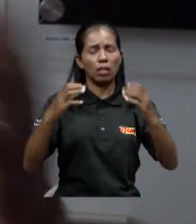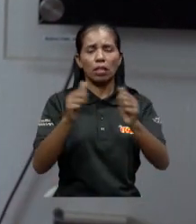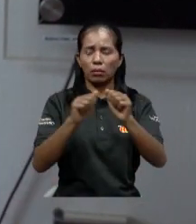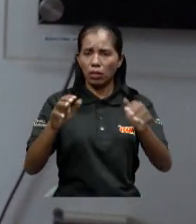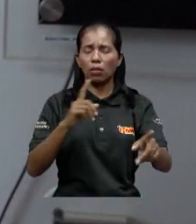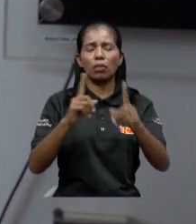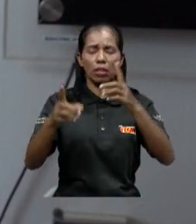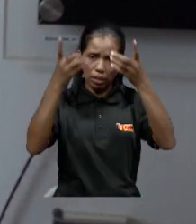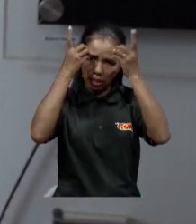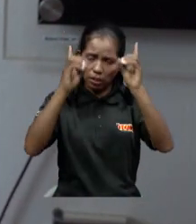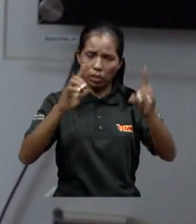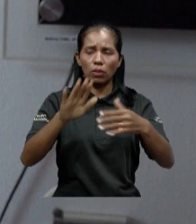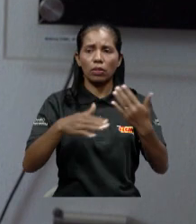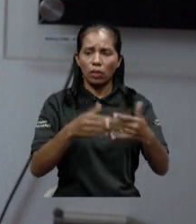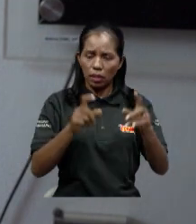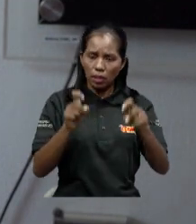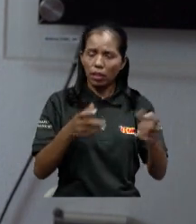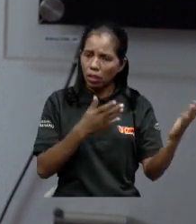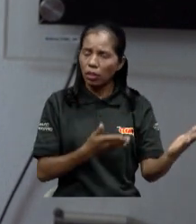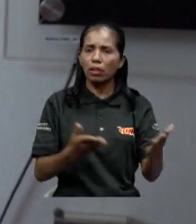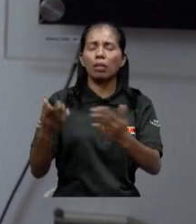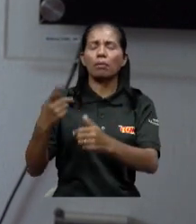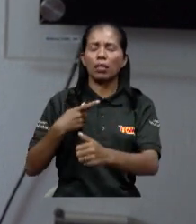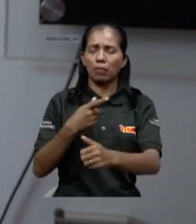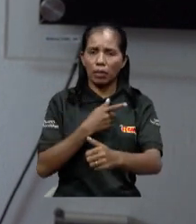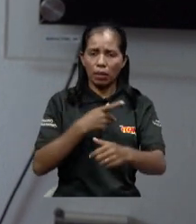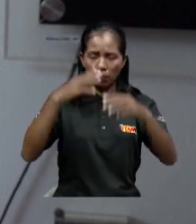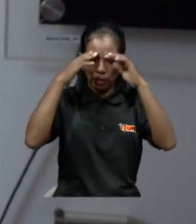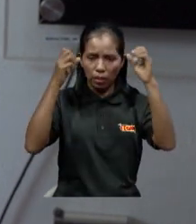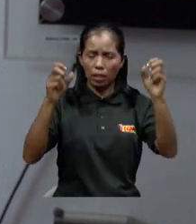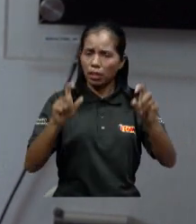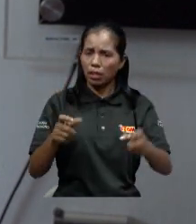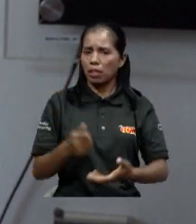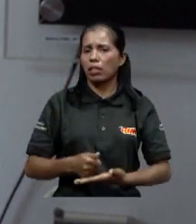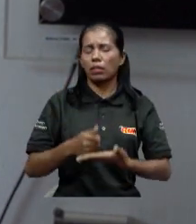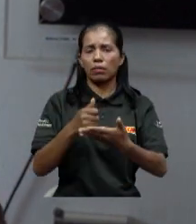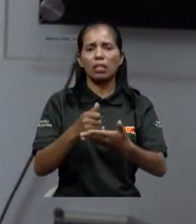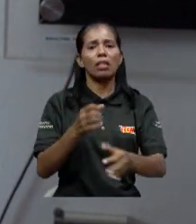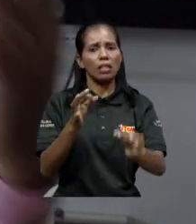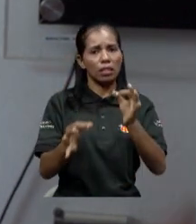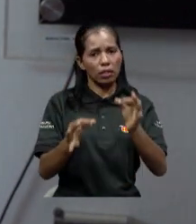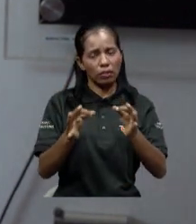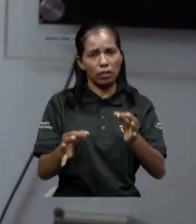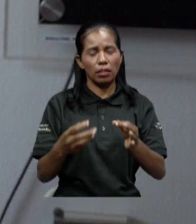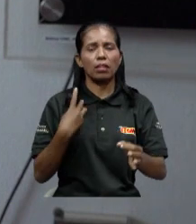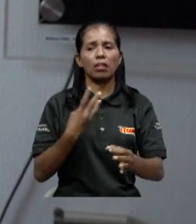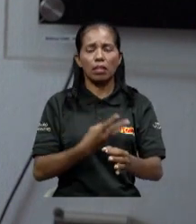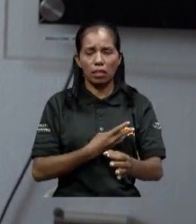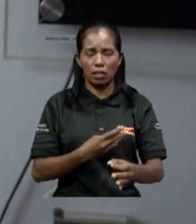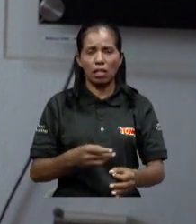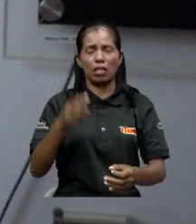colete decidiția. Tenge lori ba plenaria. Presidente parlamento tenge facilita. Mes quando ita quando intende